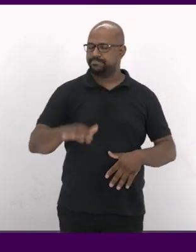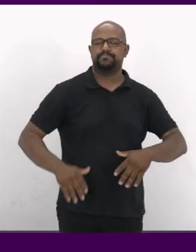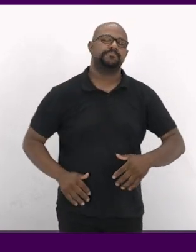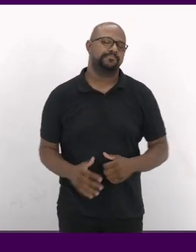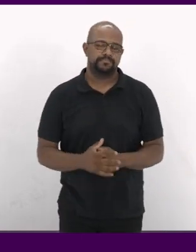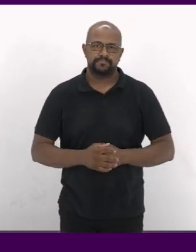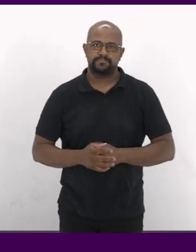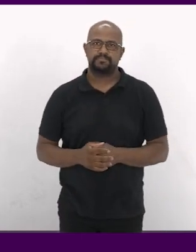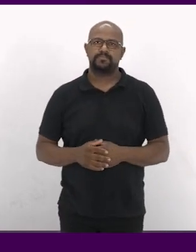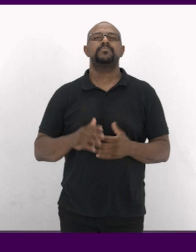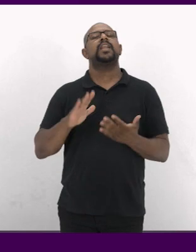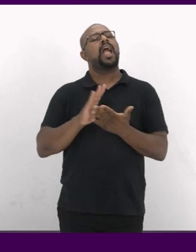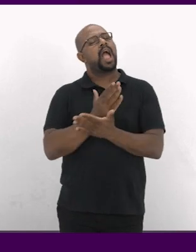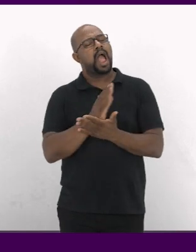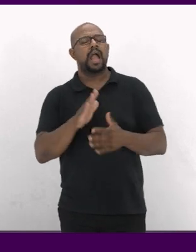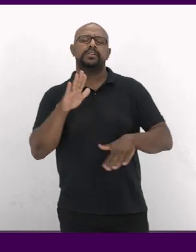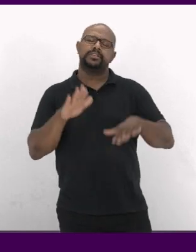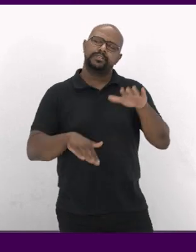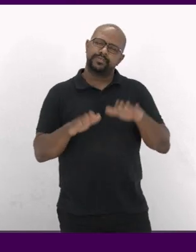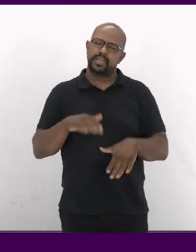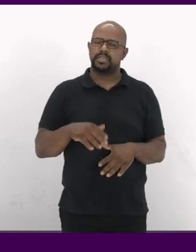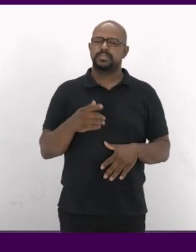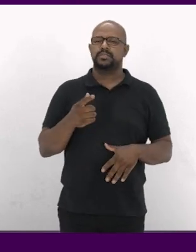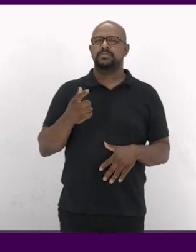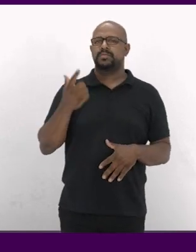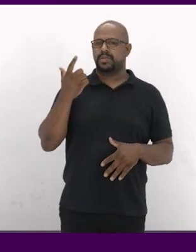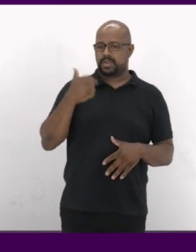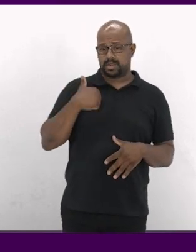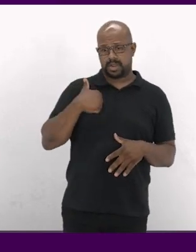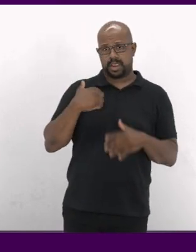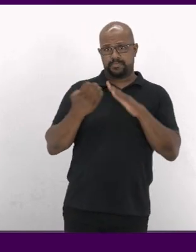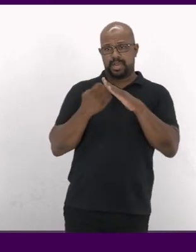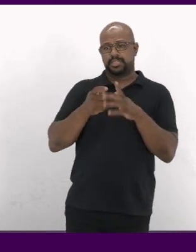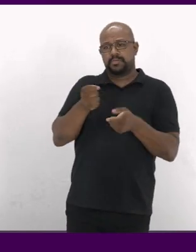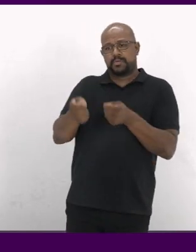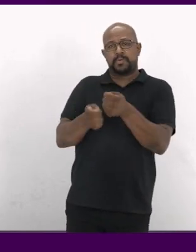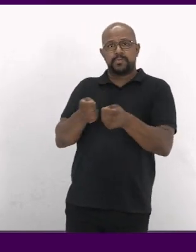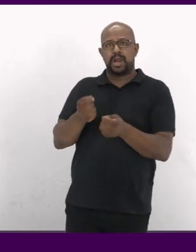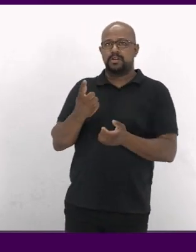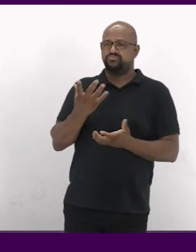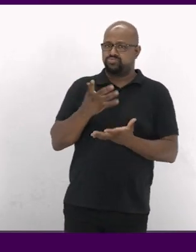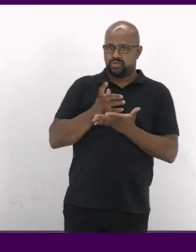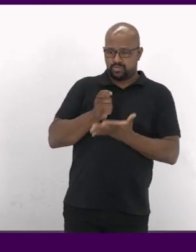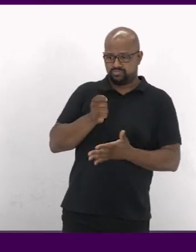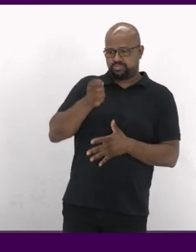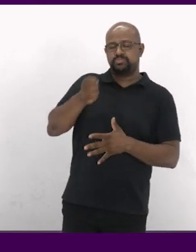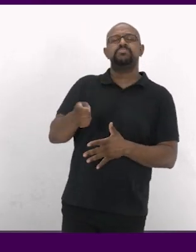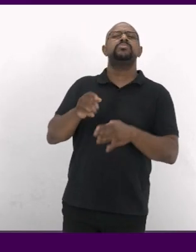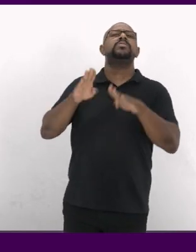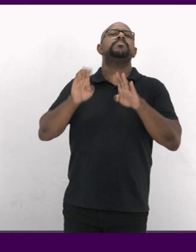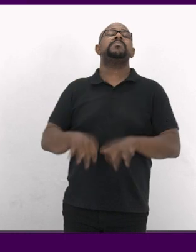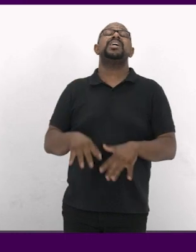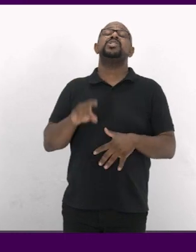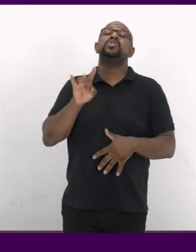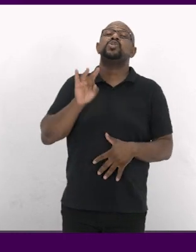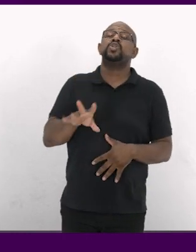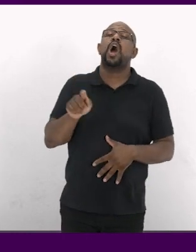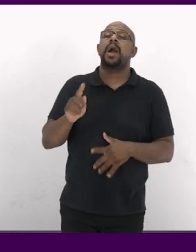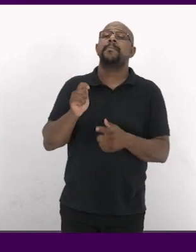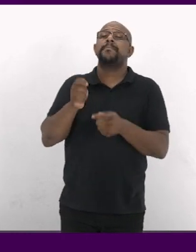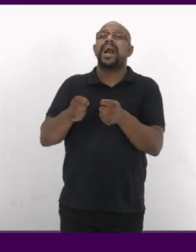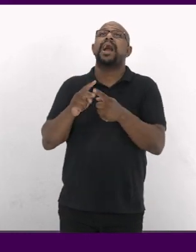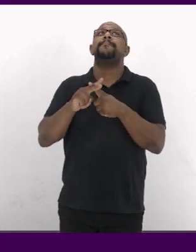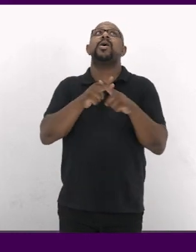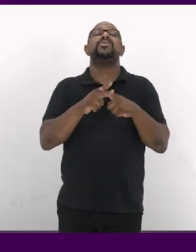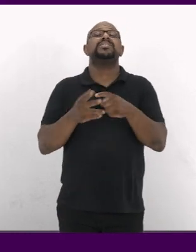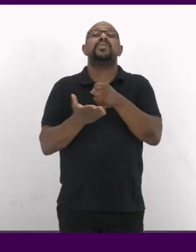isso. Algumas vezes, os recursos do mantenedor são suficientes para garantir apenas